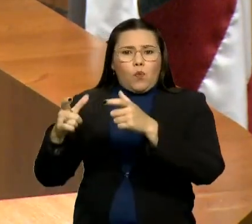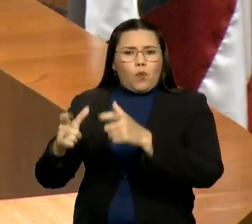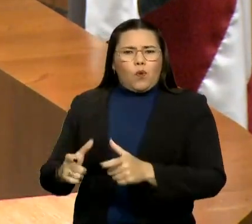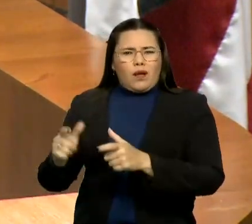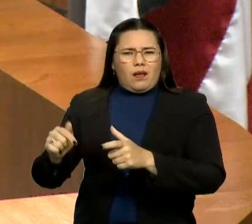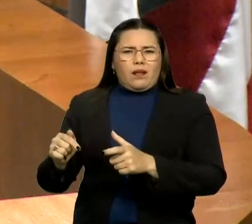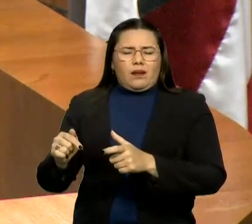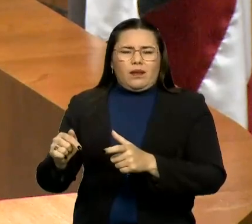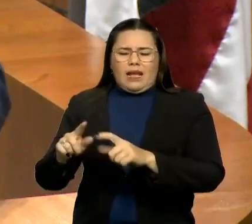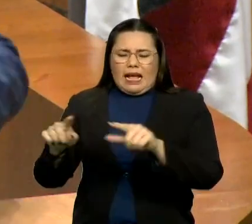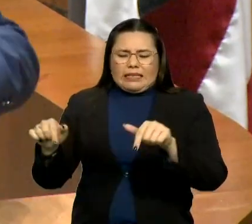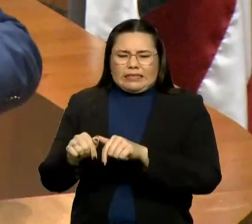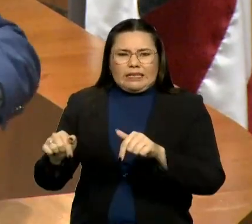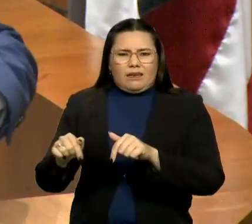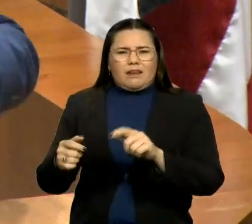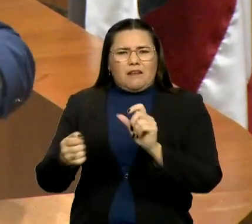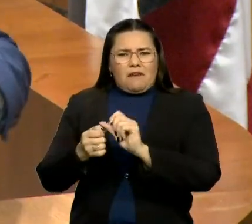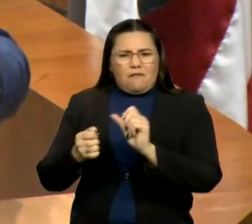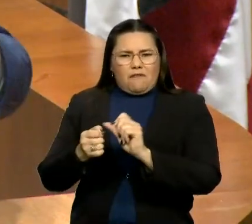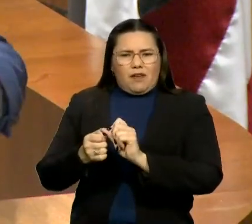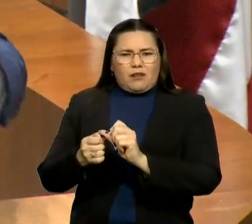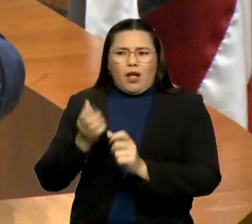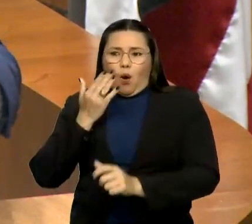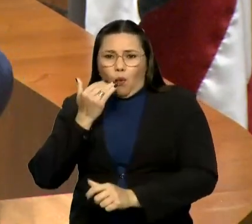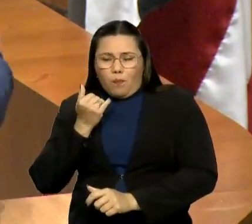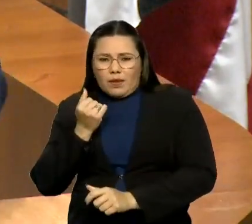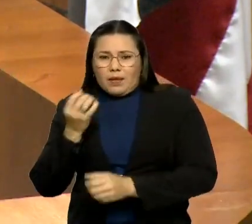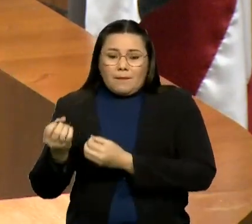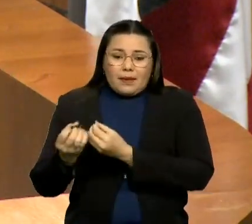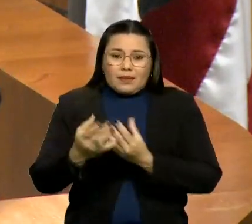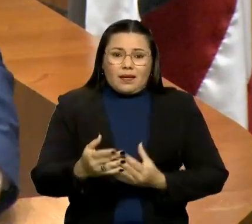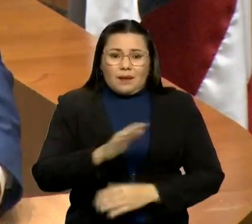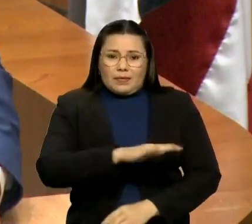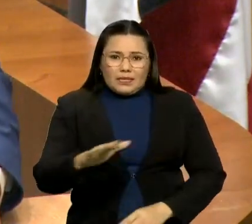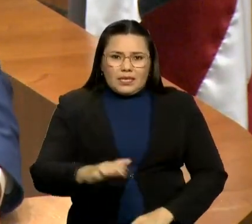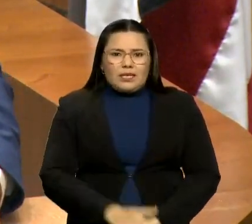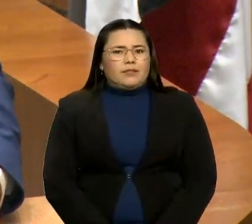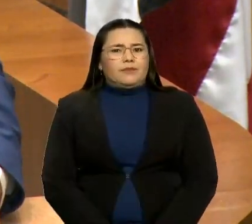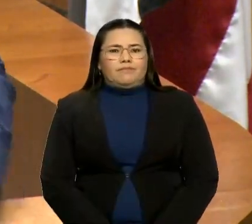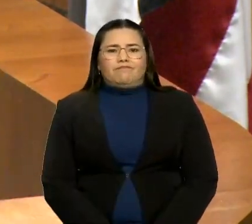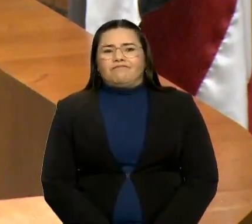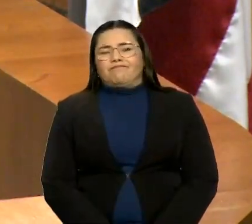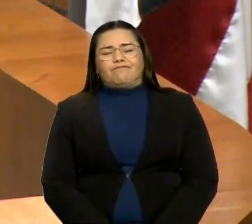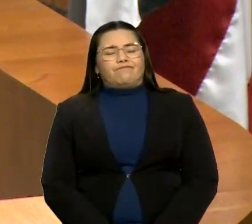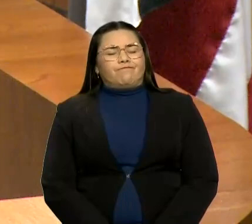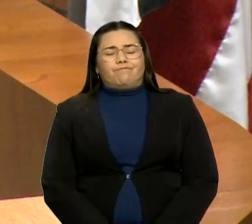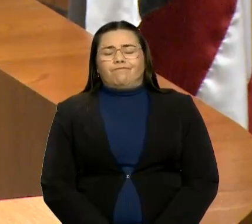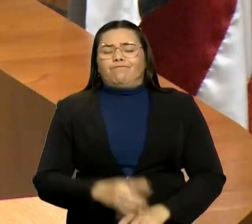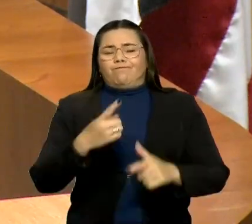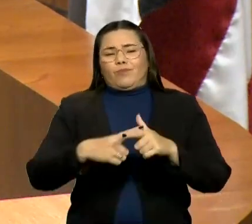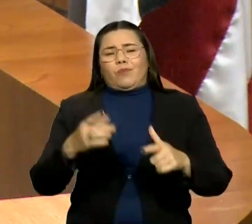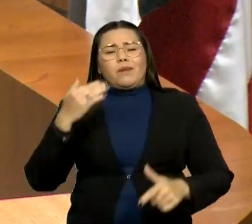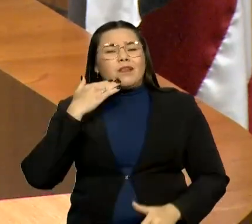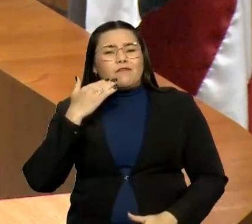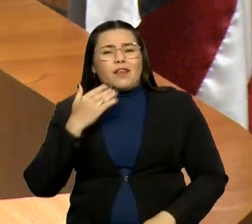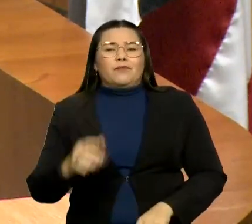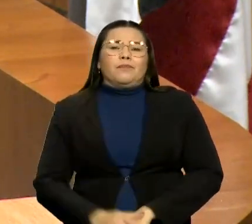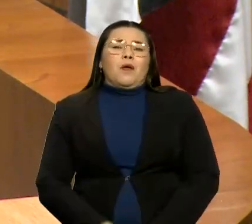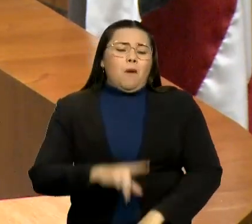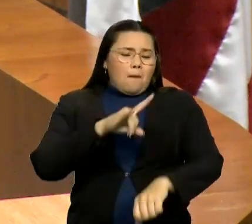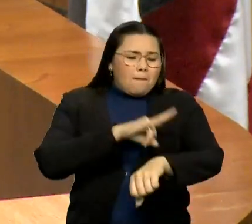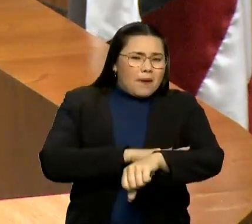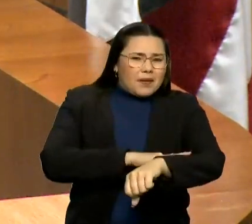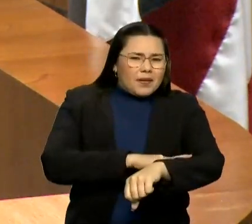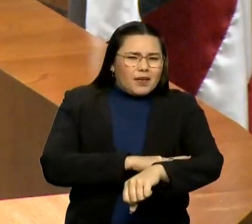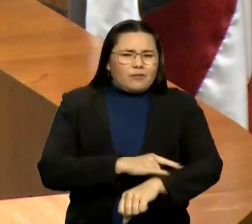pequeno e inapropriado, não tem banheiros apropriados para a criança passar o dia todo. No anexo tem um banheiro pequeno com um